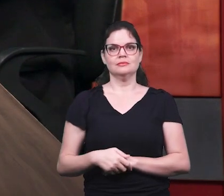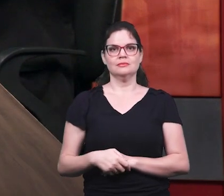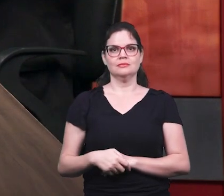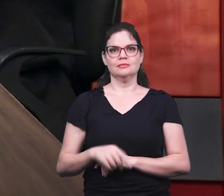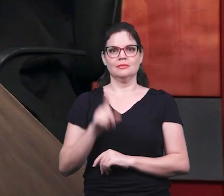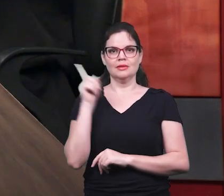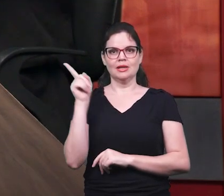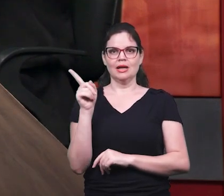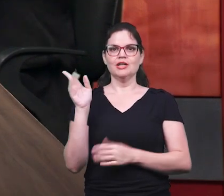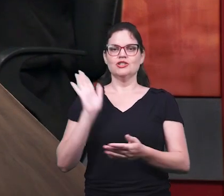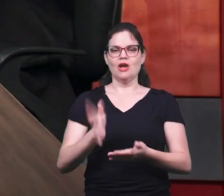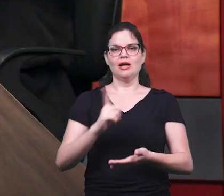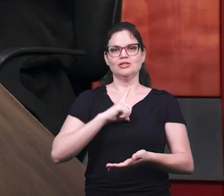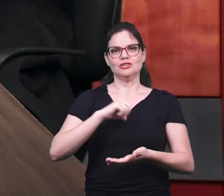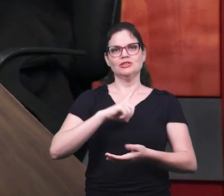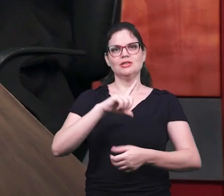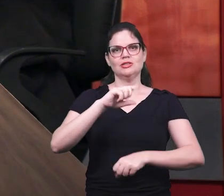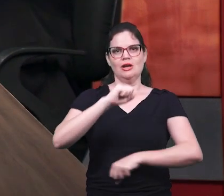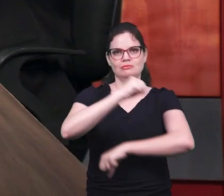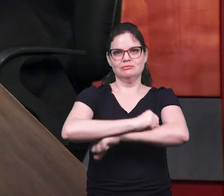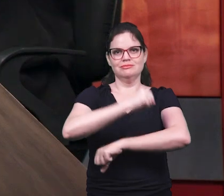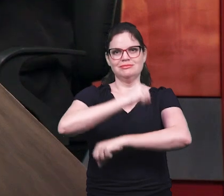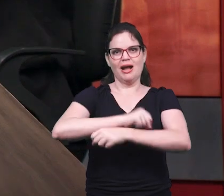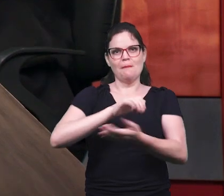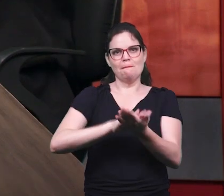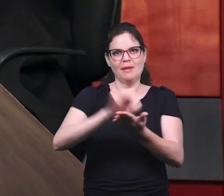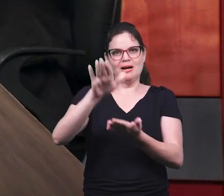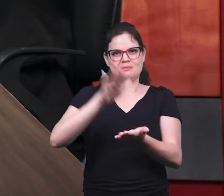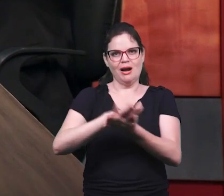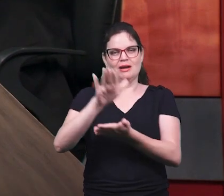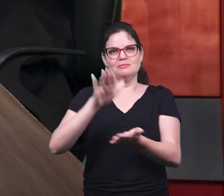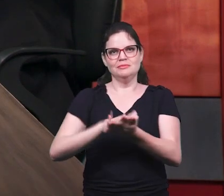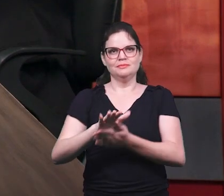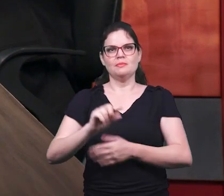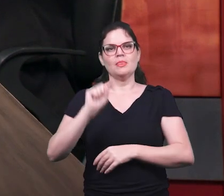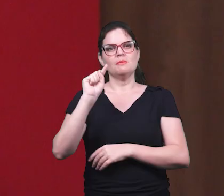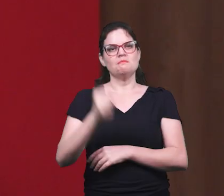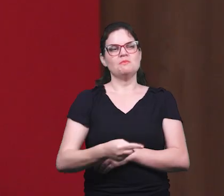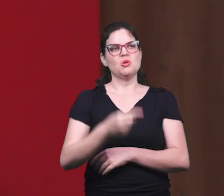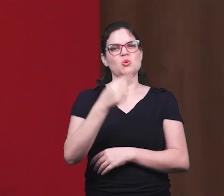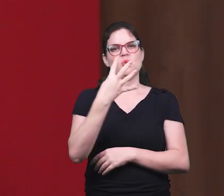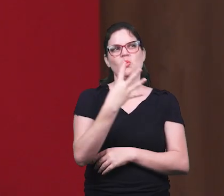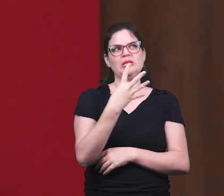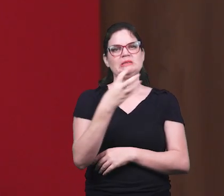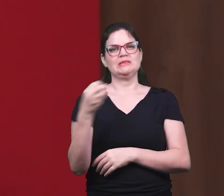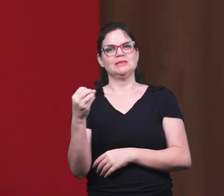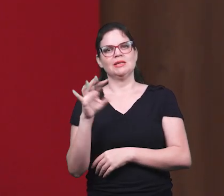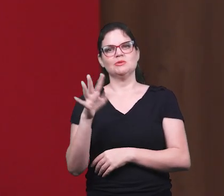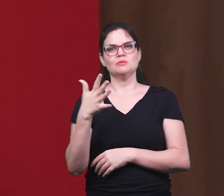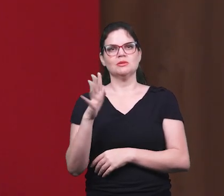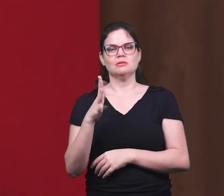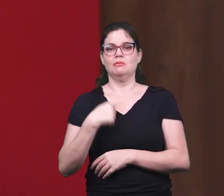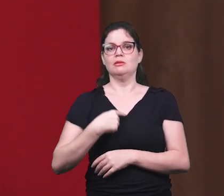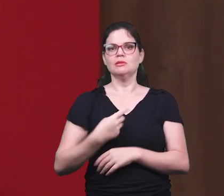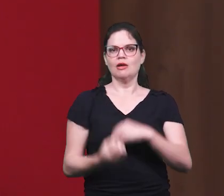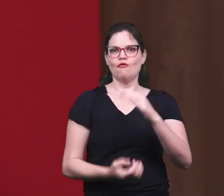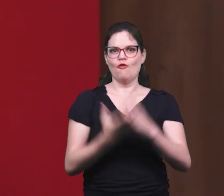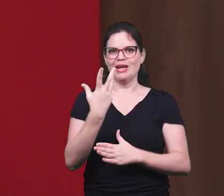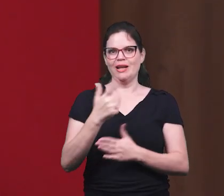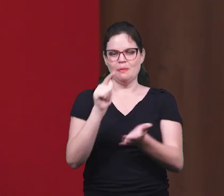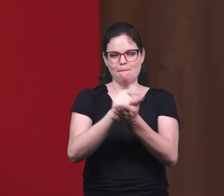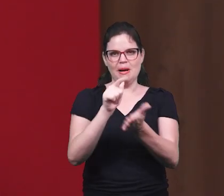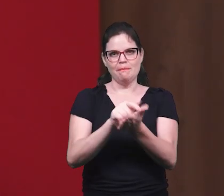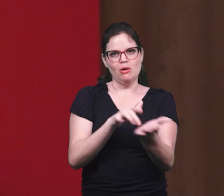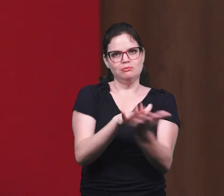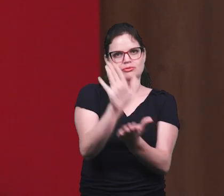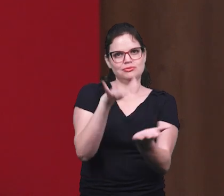aqui já tinha imprensa, né? Então, Gutenberg já em 1400 e alguma coisa, quando inventou a